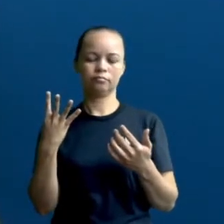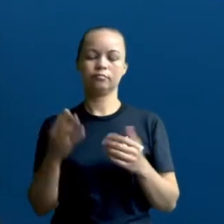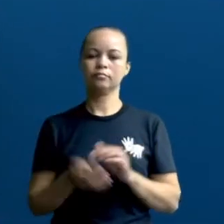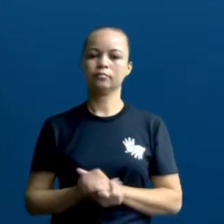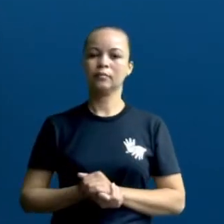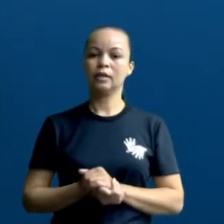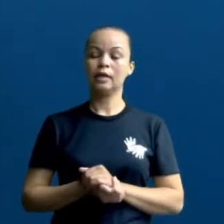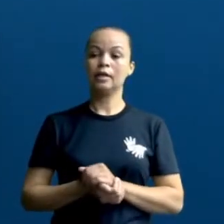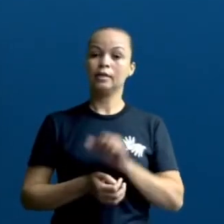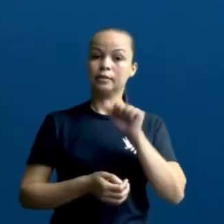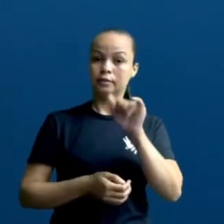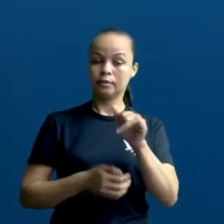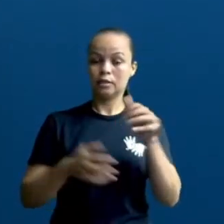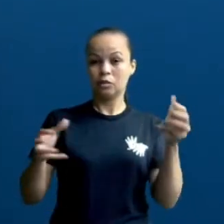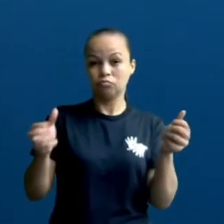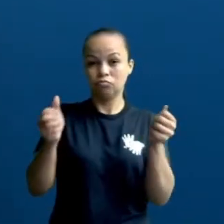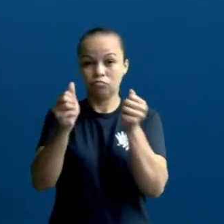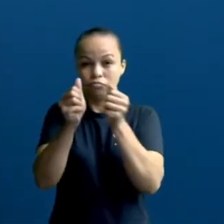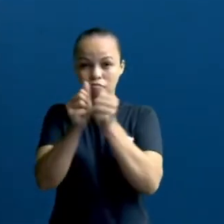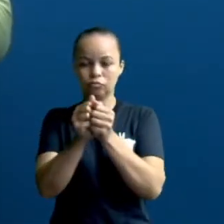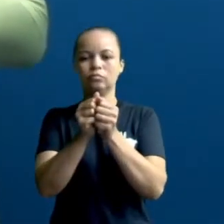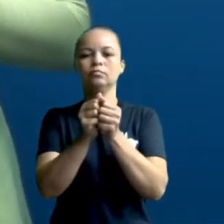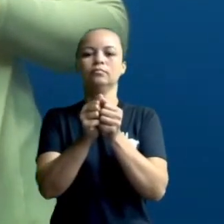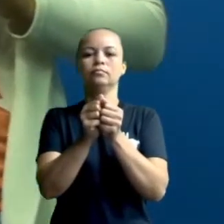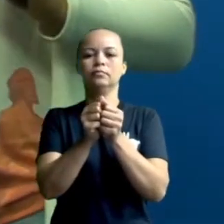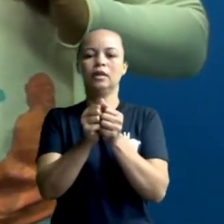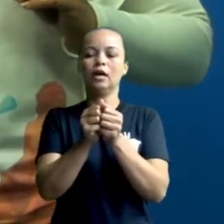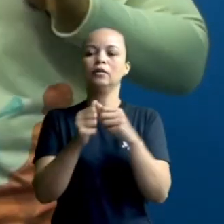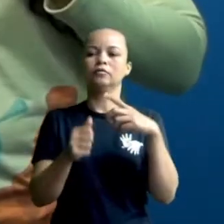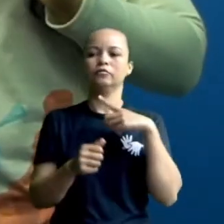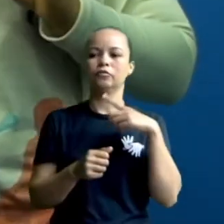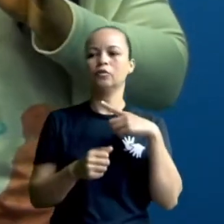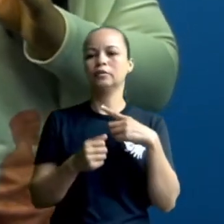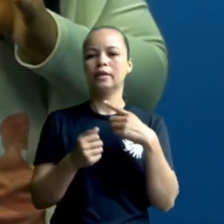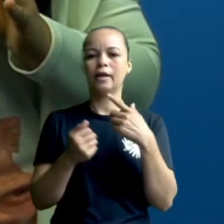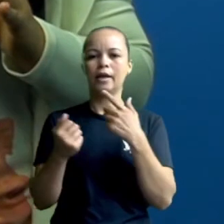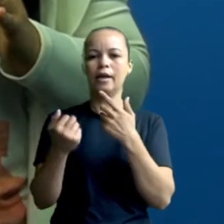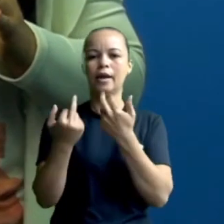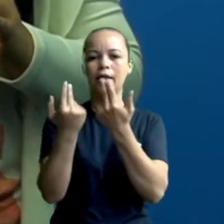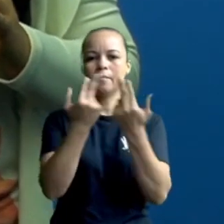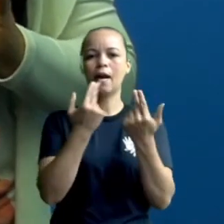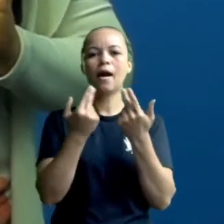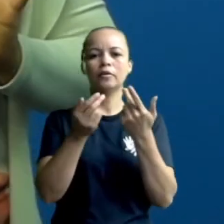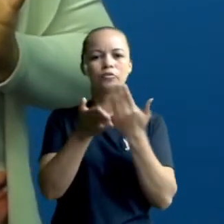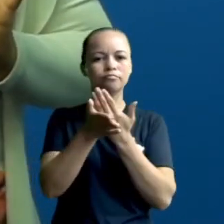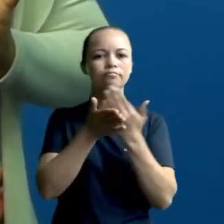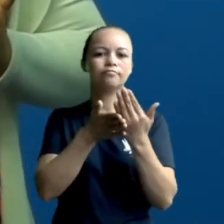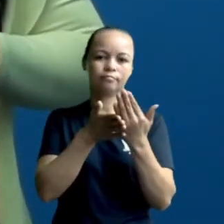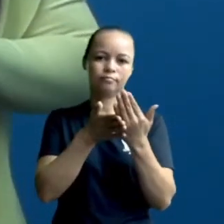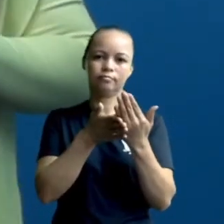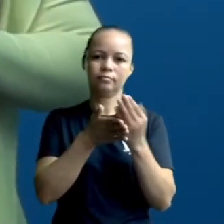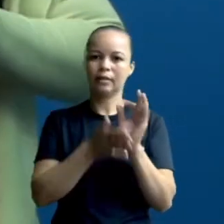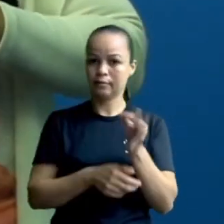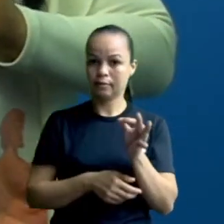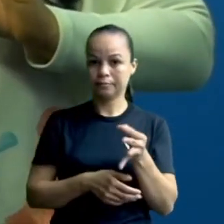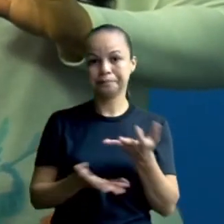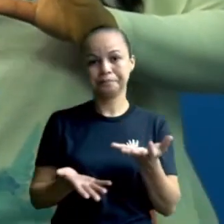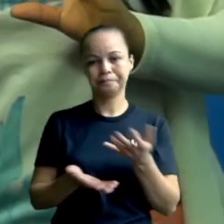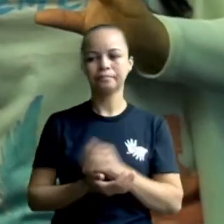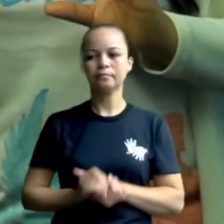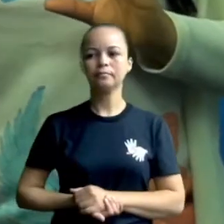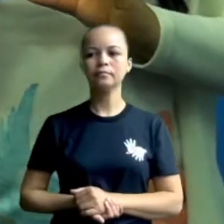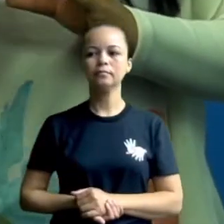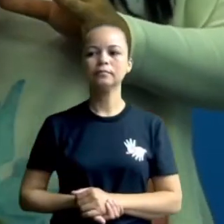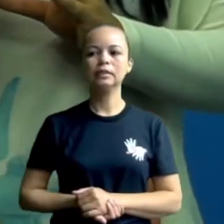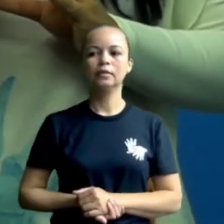Se eu juntar, eu vou ter minha figura inicial, correto? Então, eu